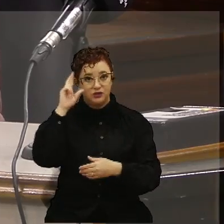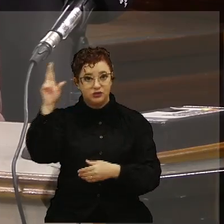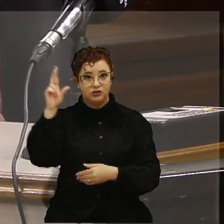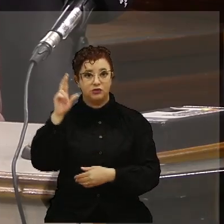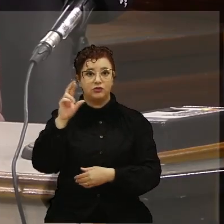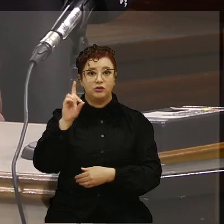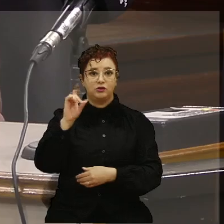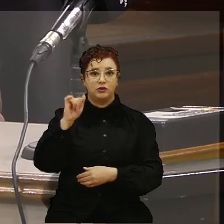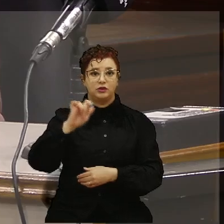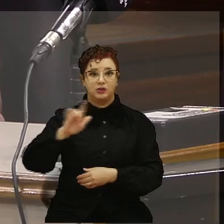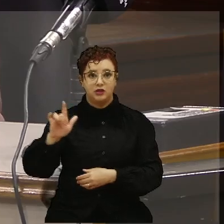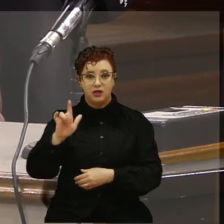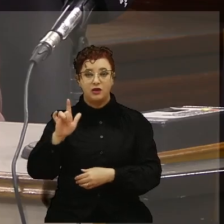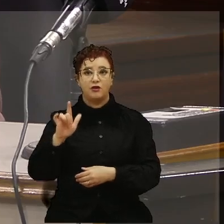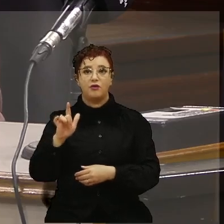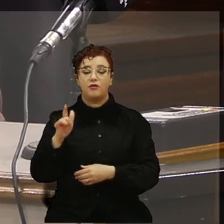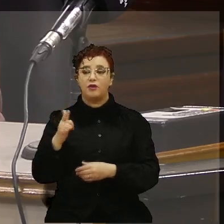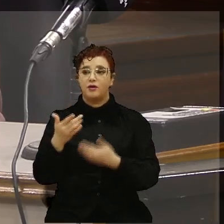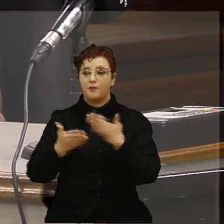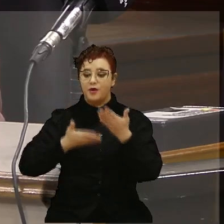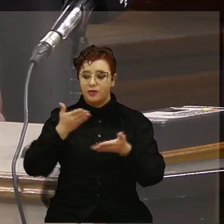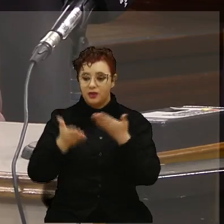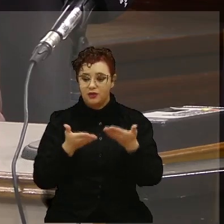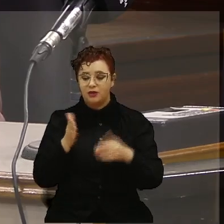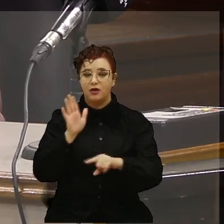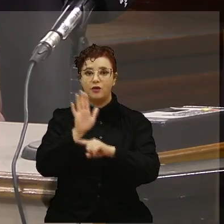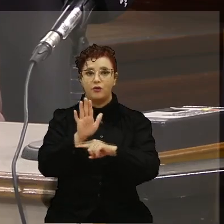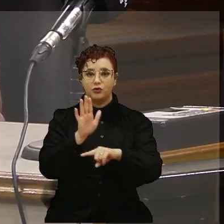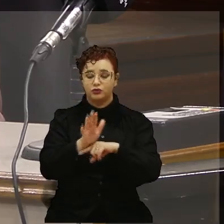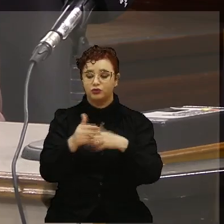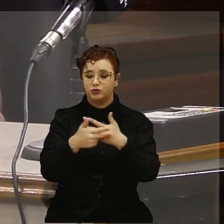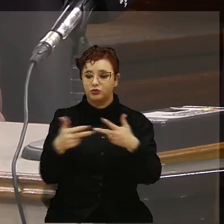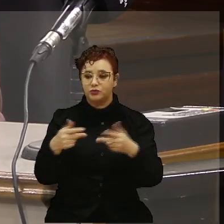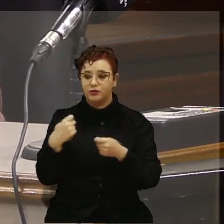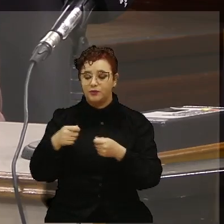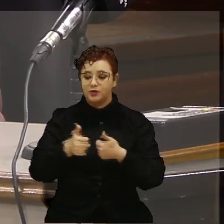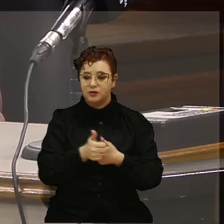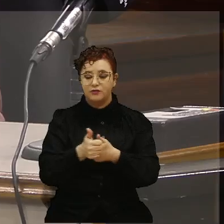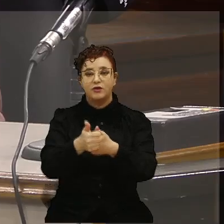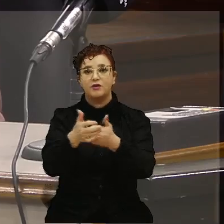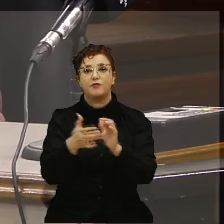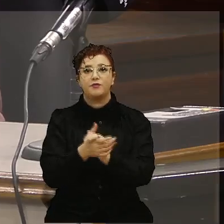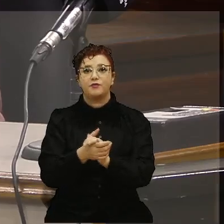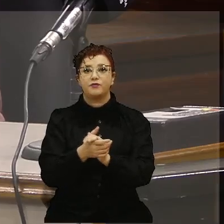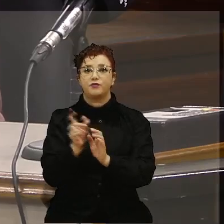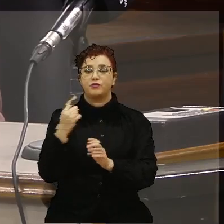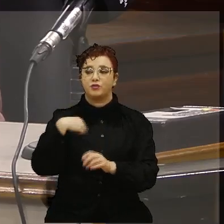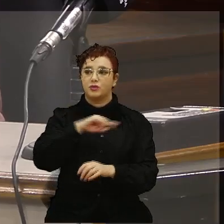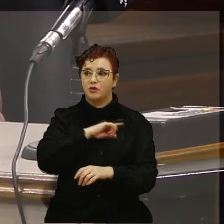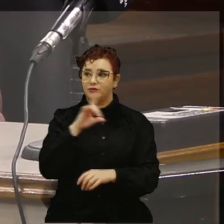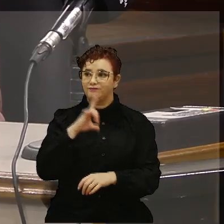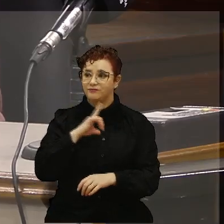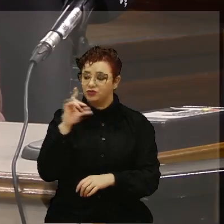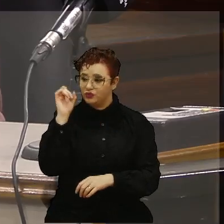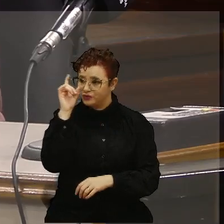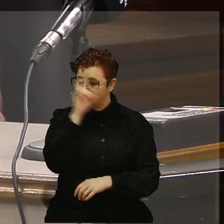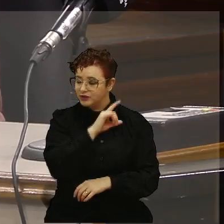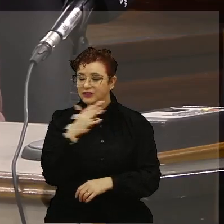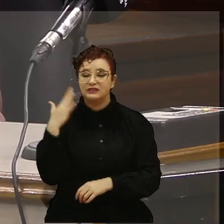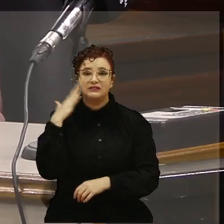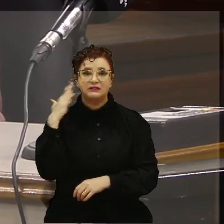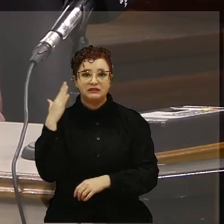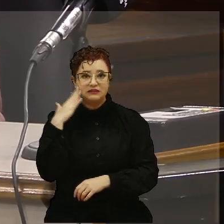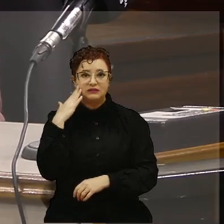que prontamente me atendeu e me ajudou a dar os encaminhamentos. A gente está tendo muita dificuldade, a gente sabe que